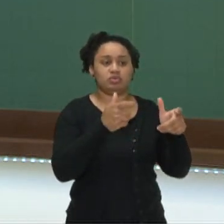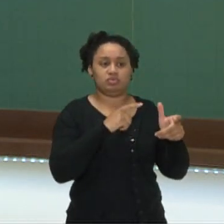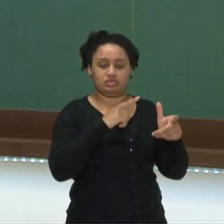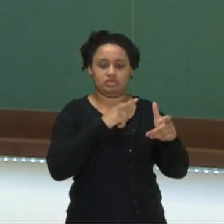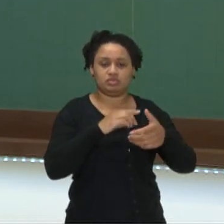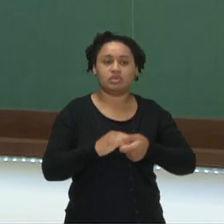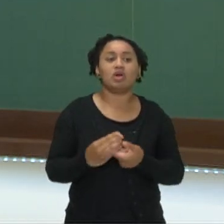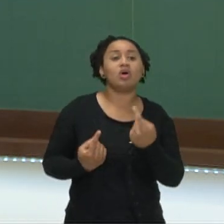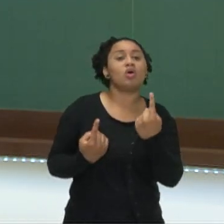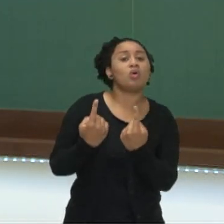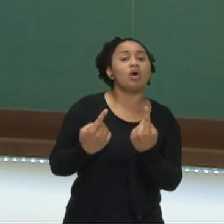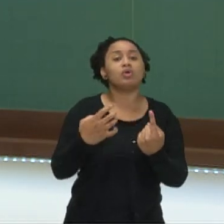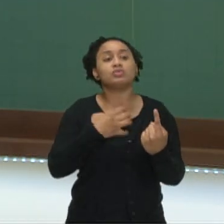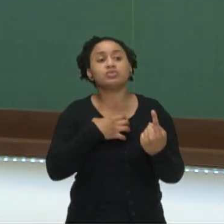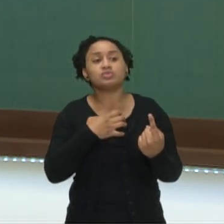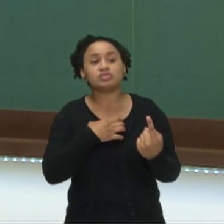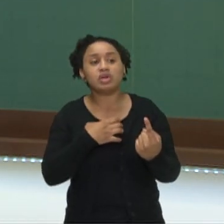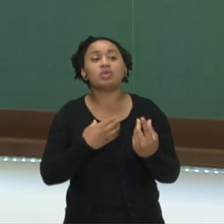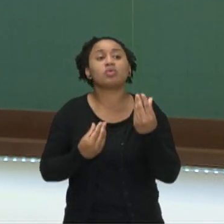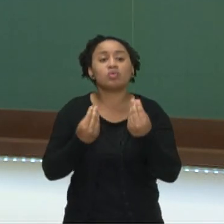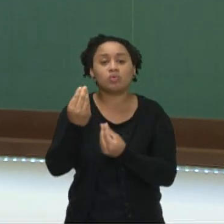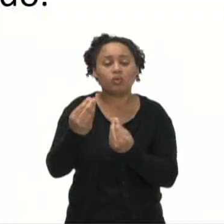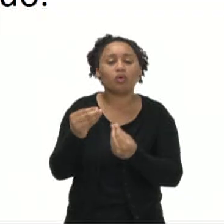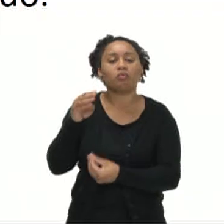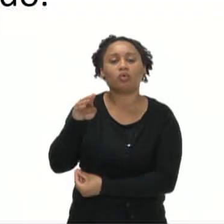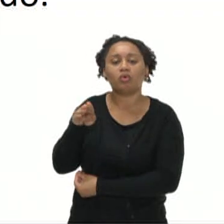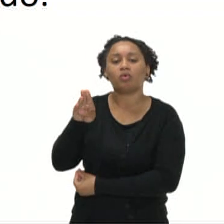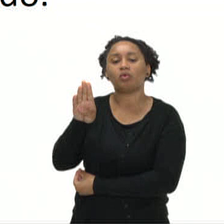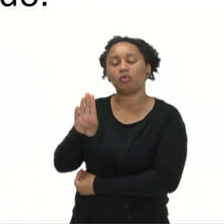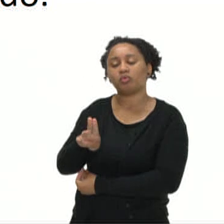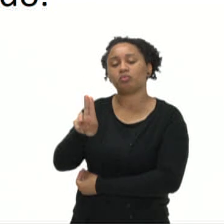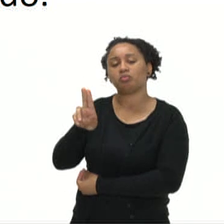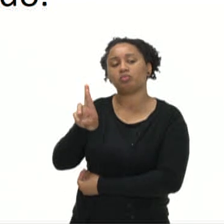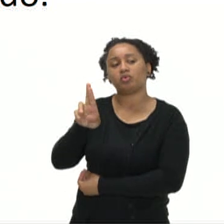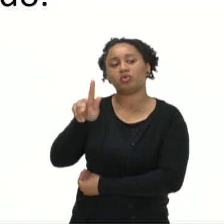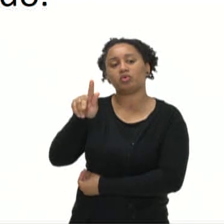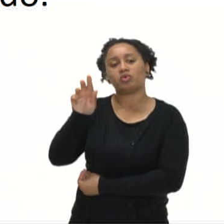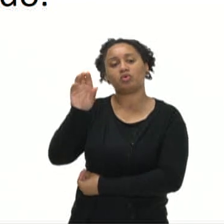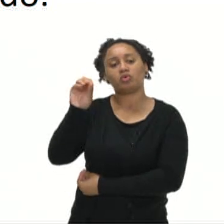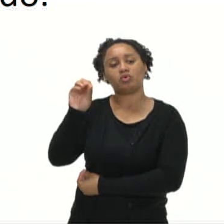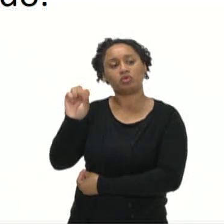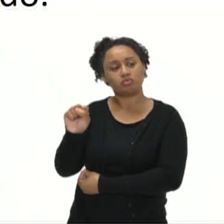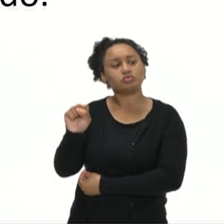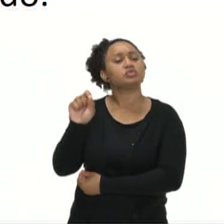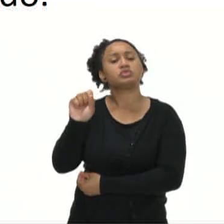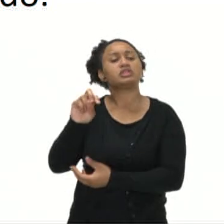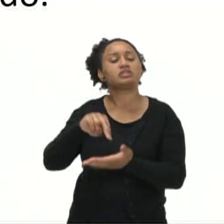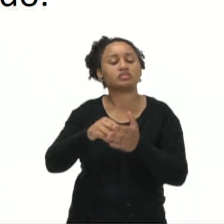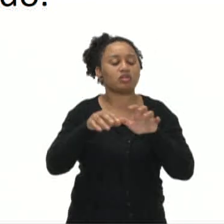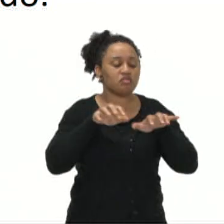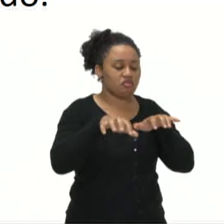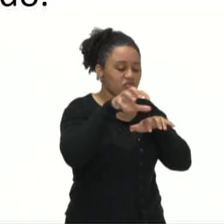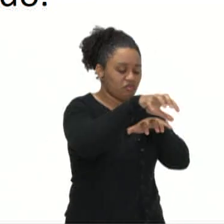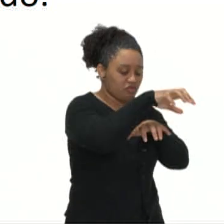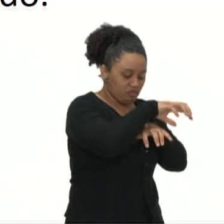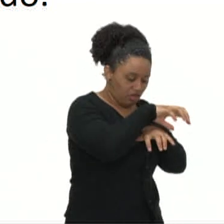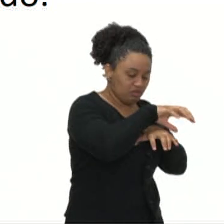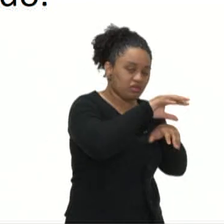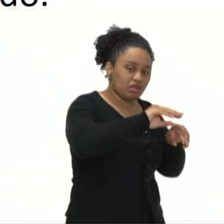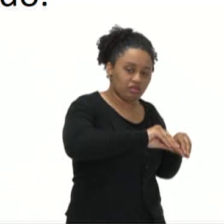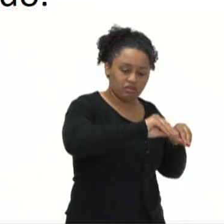qual que é a forma? Os burgos, pessoal. Os burgos, eles vão sair do feudo, tá? Então a gente